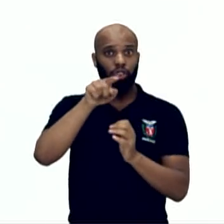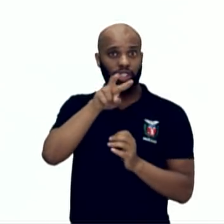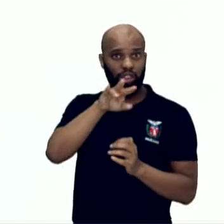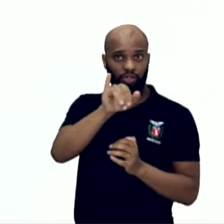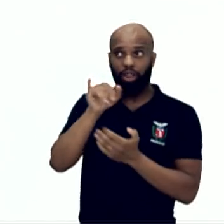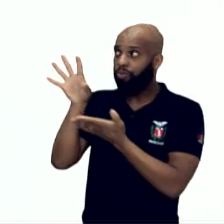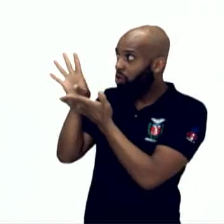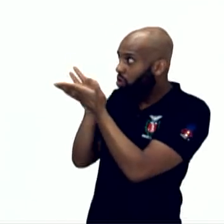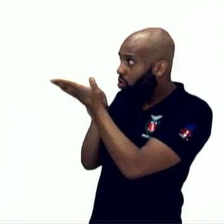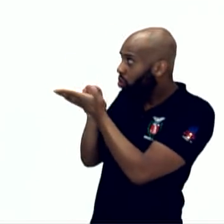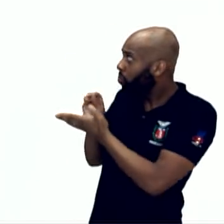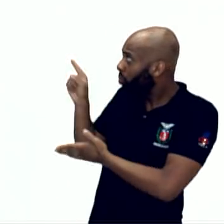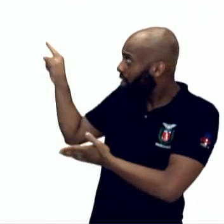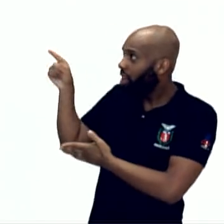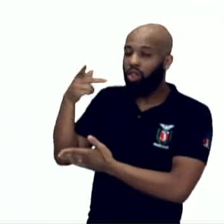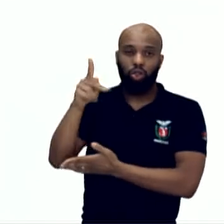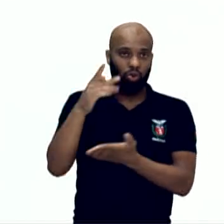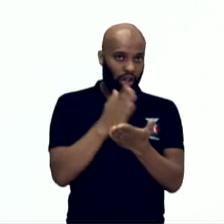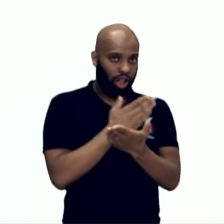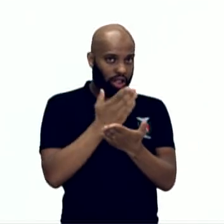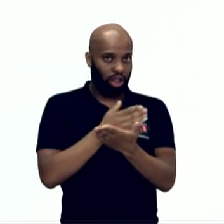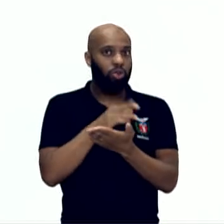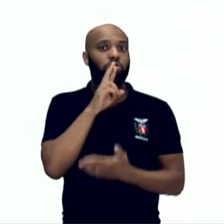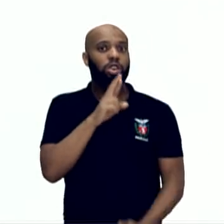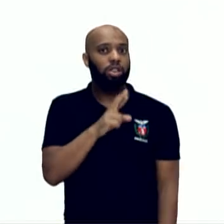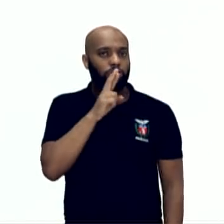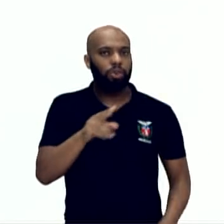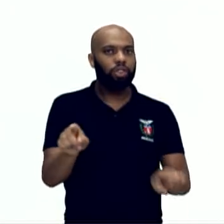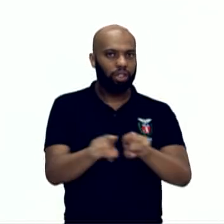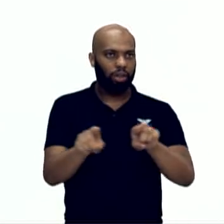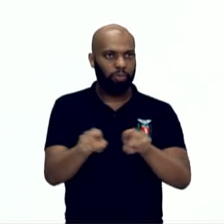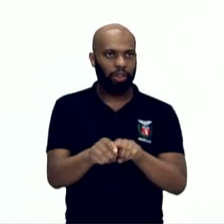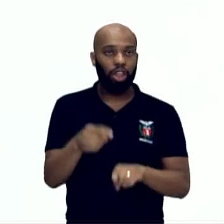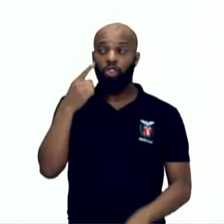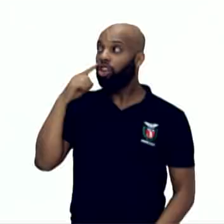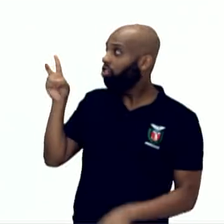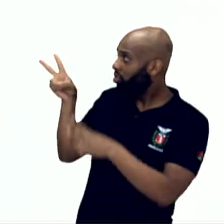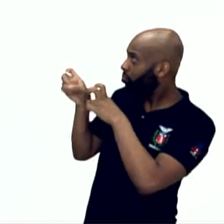no caderno e responderem. Vamos lá? Observe este